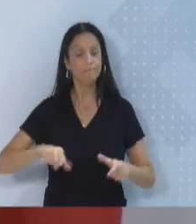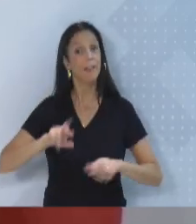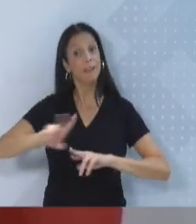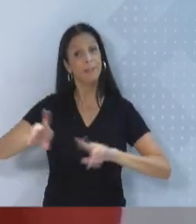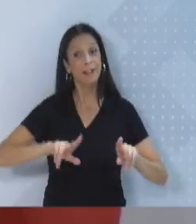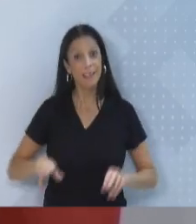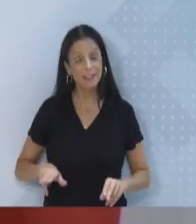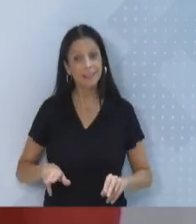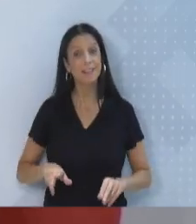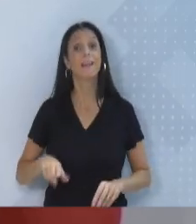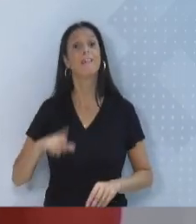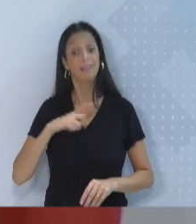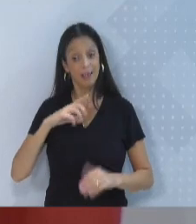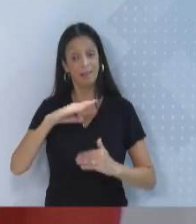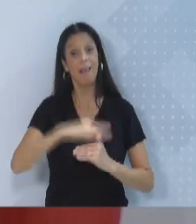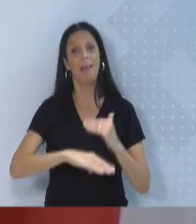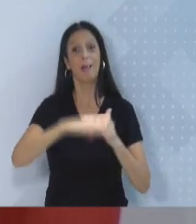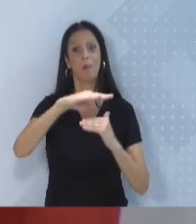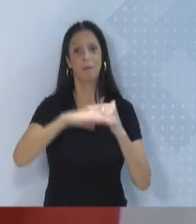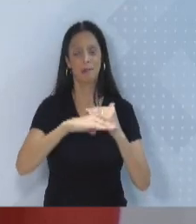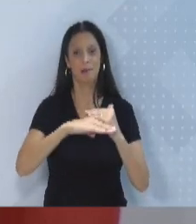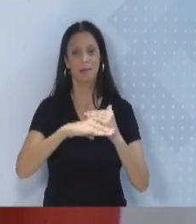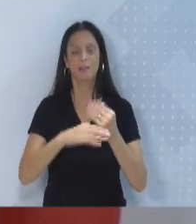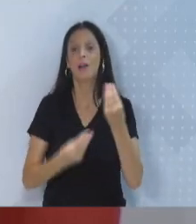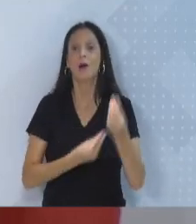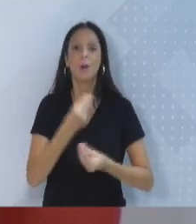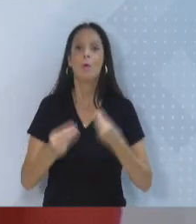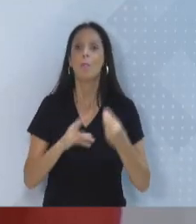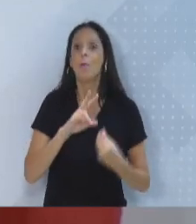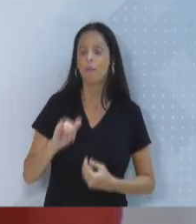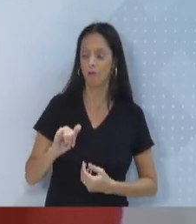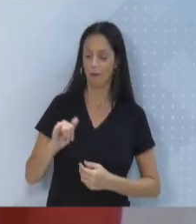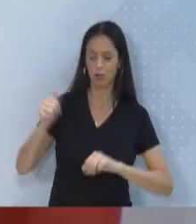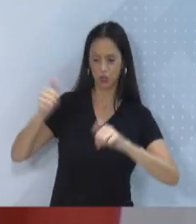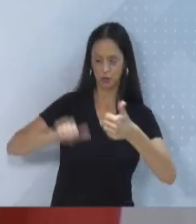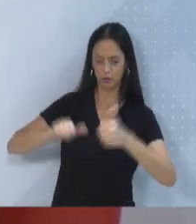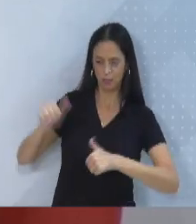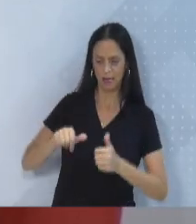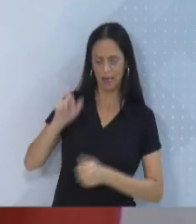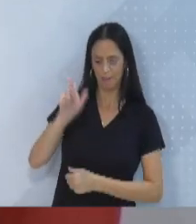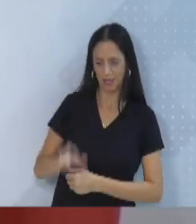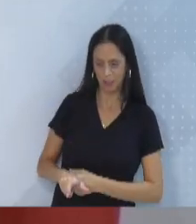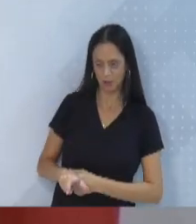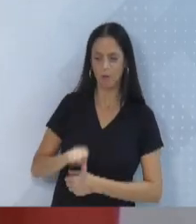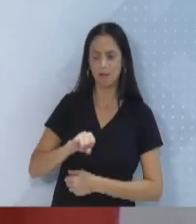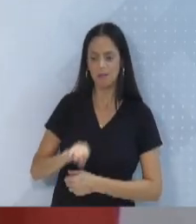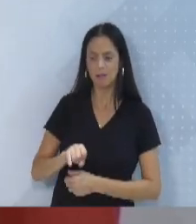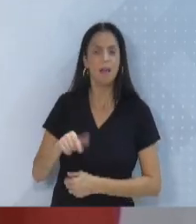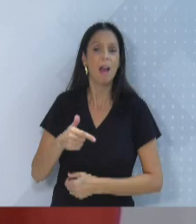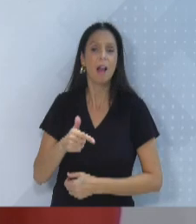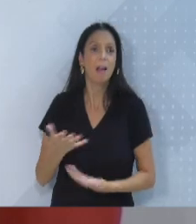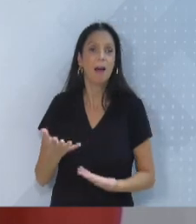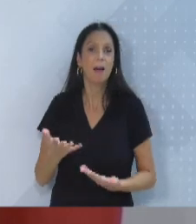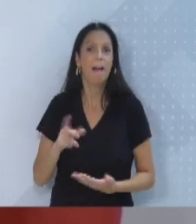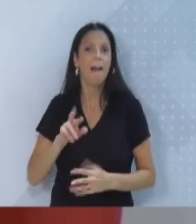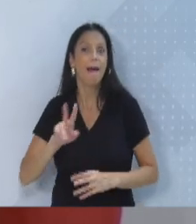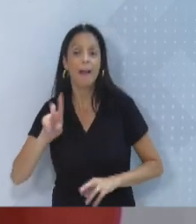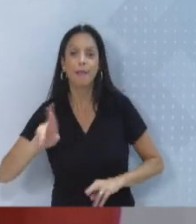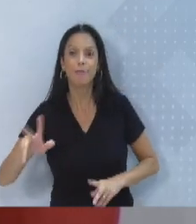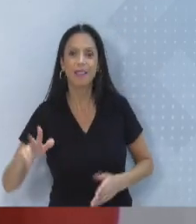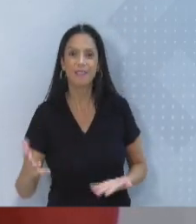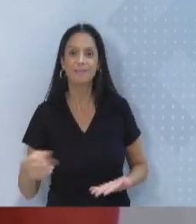como já diz o ditado, como a gente vai julgar o peixe por sua capacidade de subir em árvores? Os nossos olhos